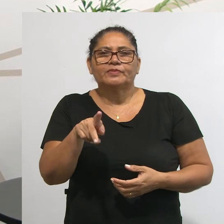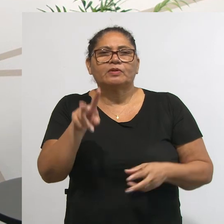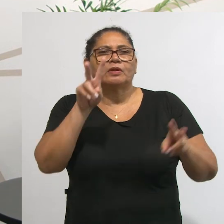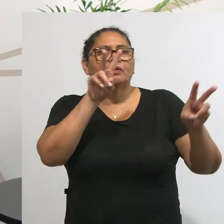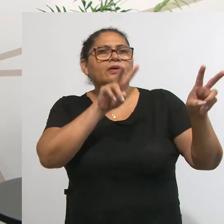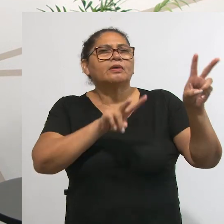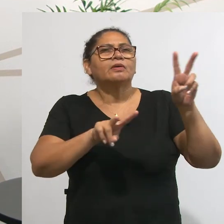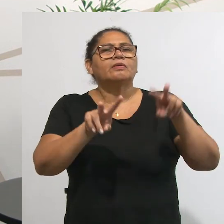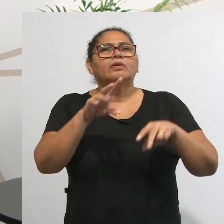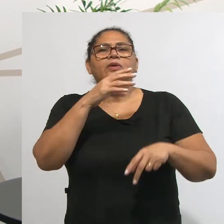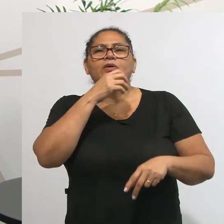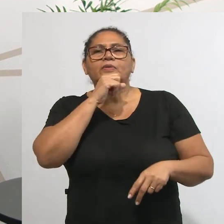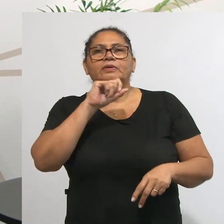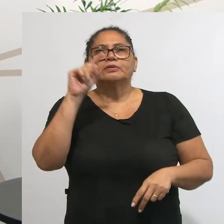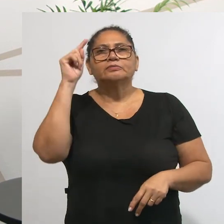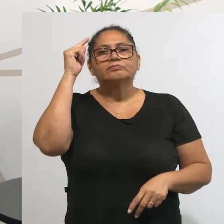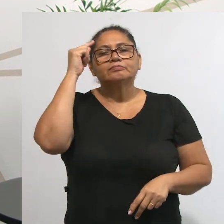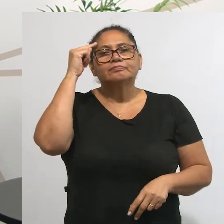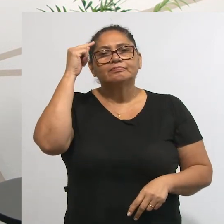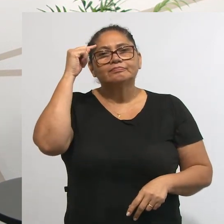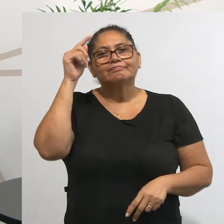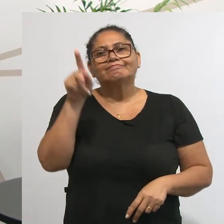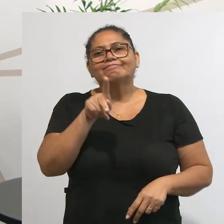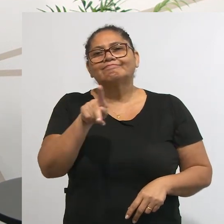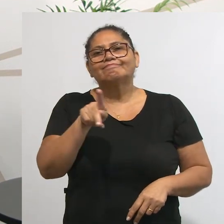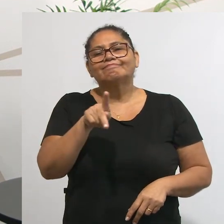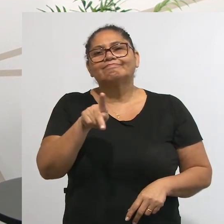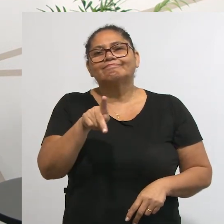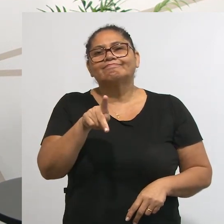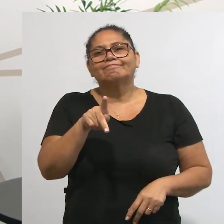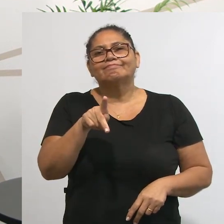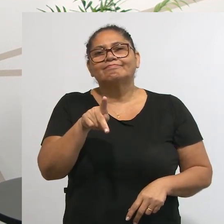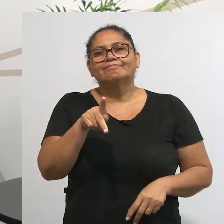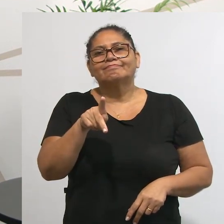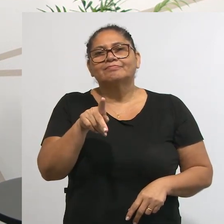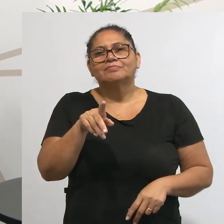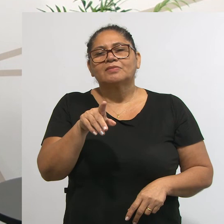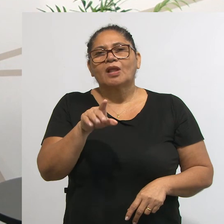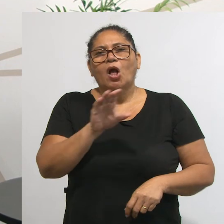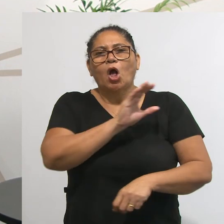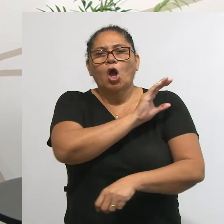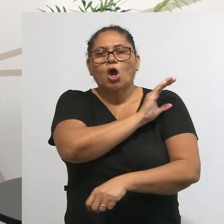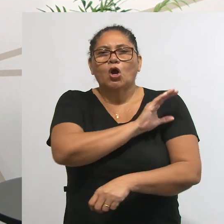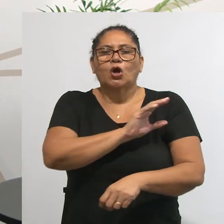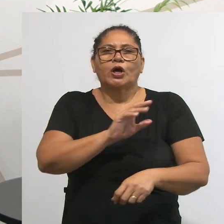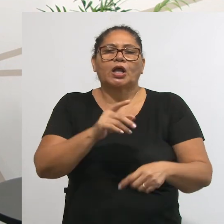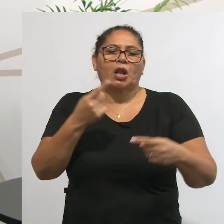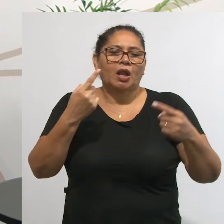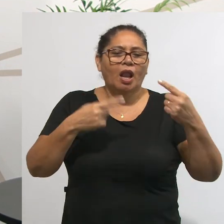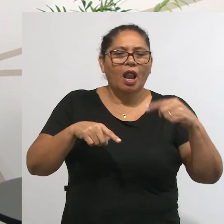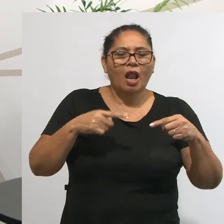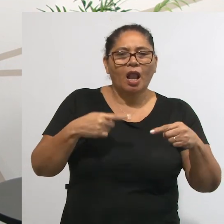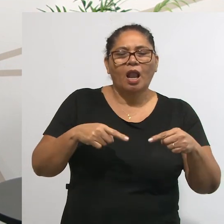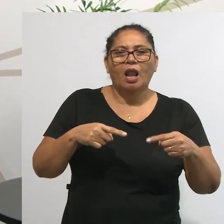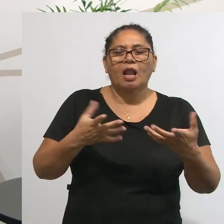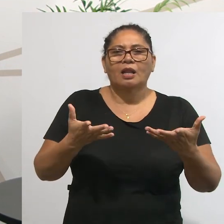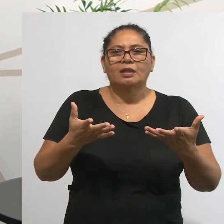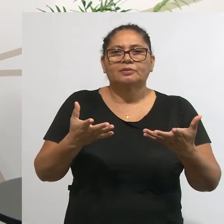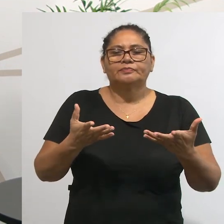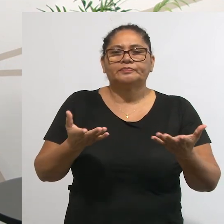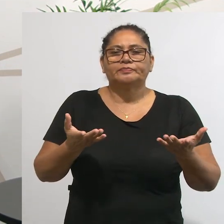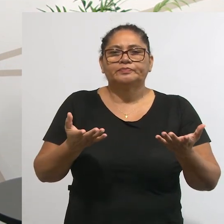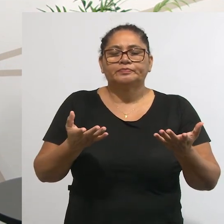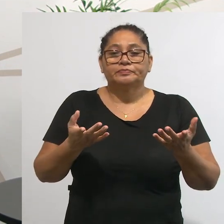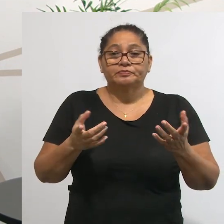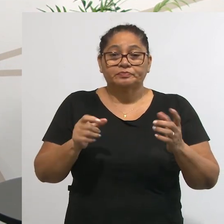você visualizar o que Paulo Freire pensava da figura do professor, visualiza um coordenador de debates. O coordenador de debates